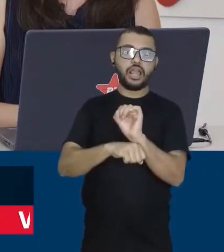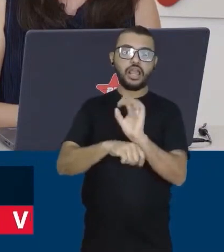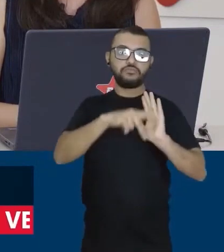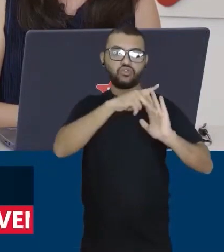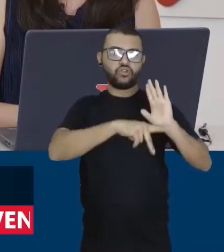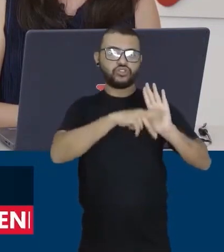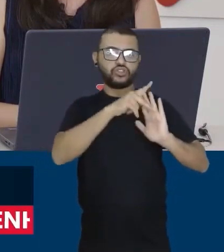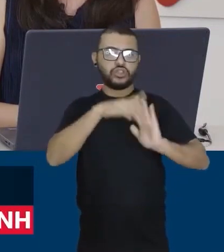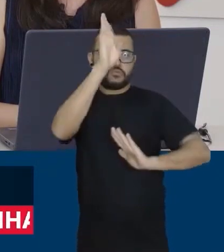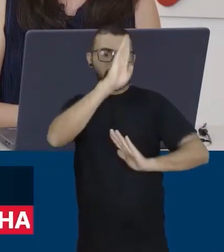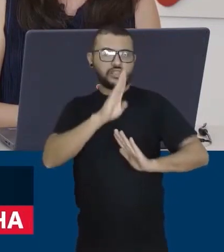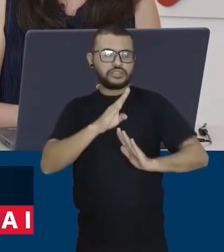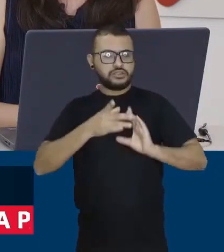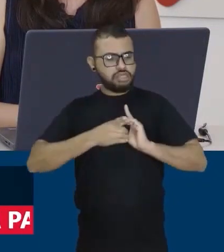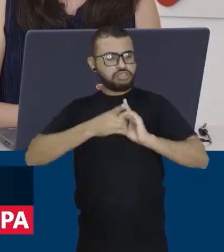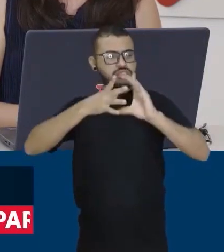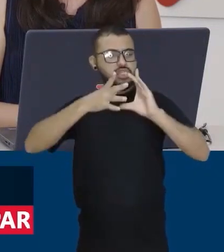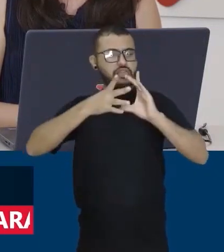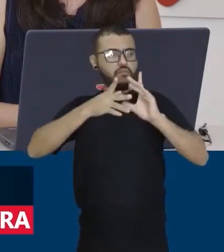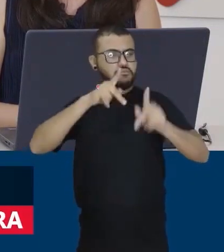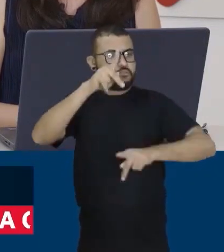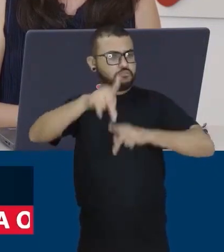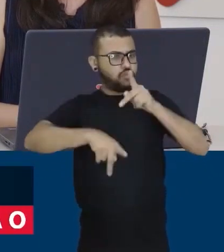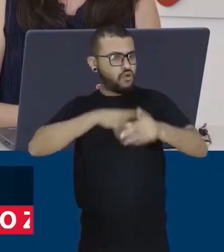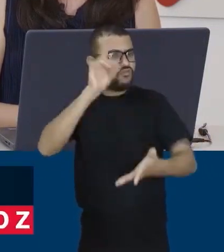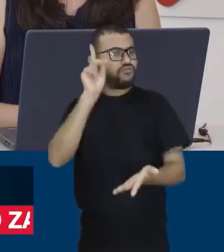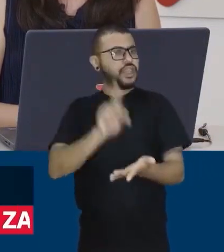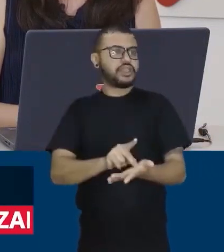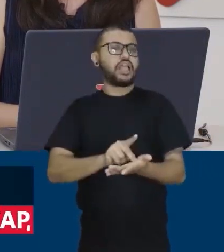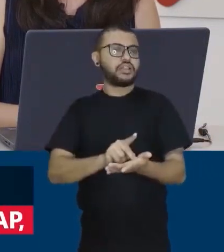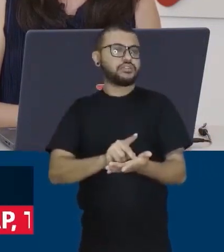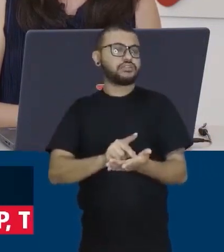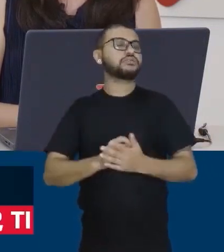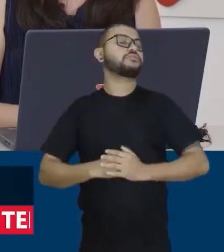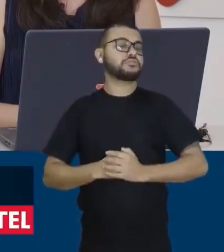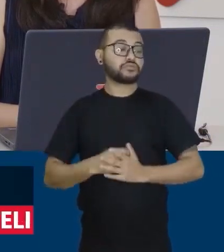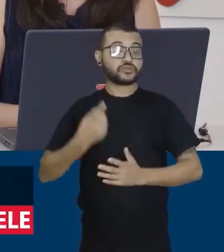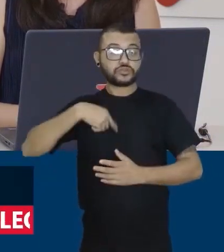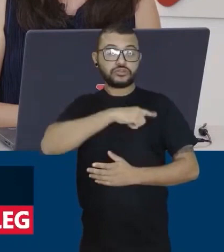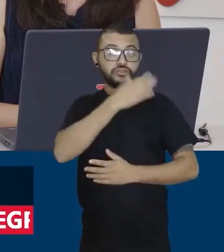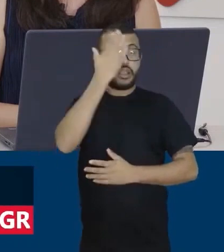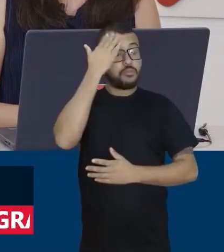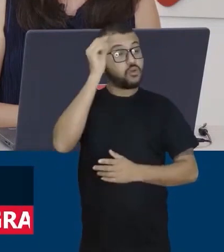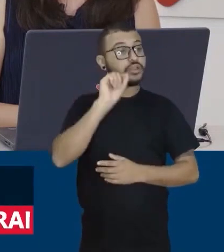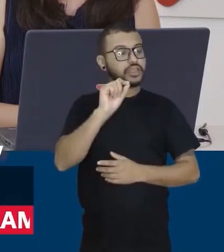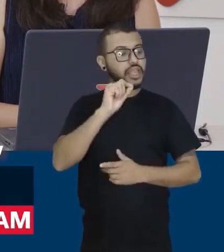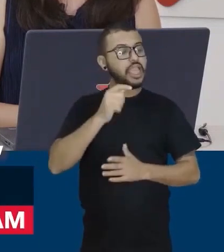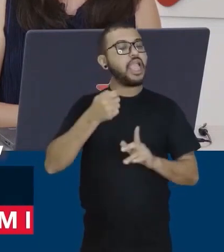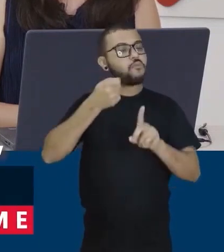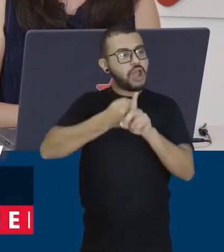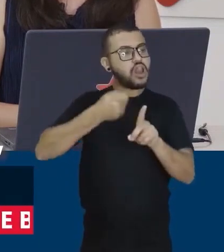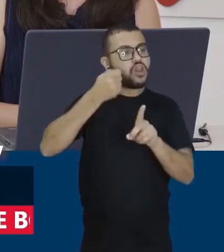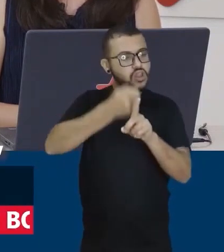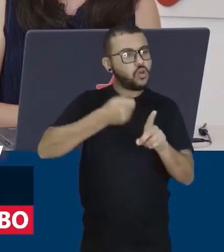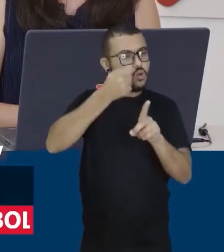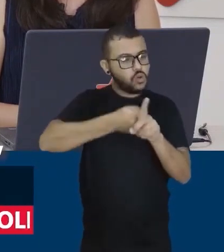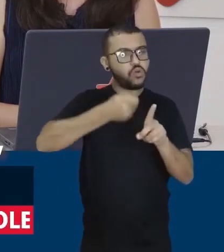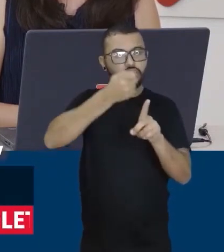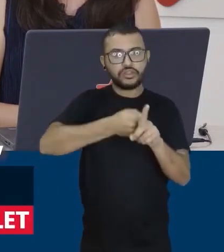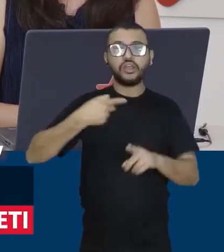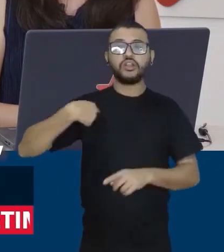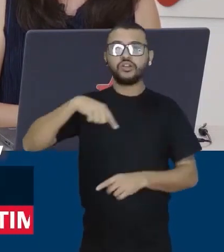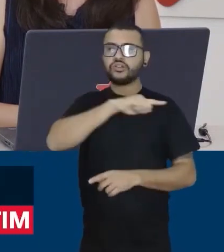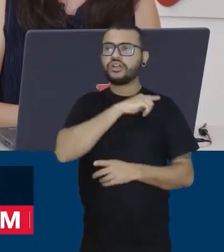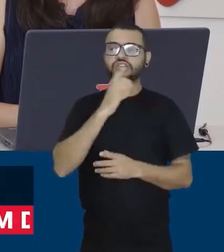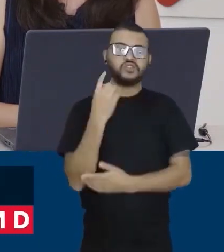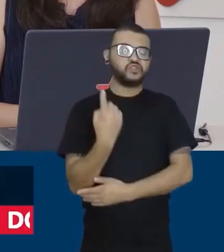nacional, democrático, popular, antineoliberal. E para isso, Amanda, é uma luta, é um enfrentamento. Nós não vamos fazer isso